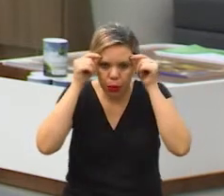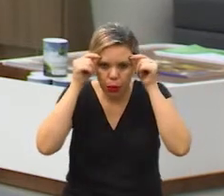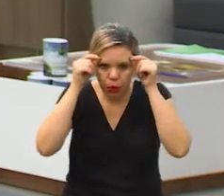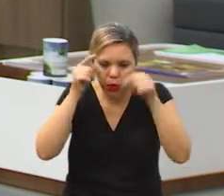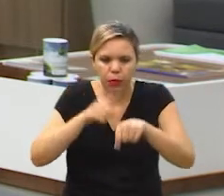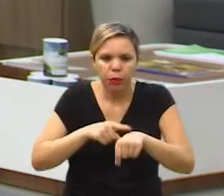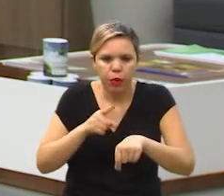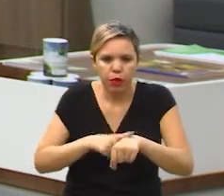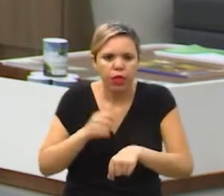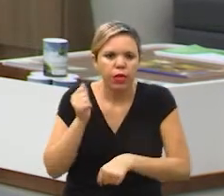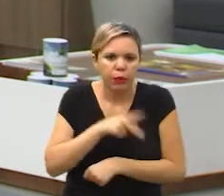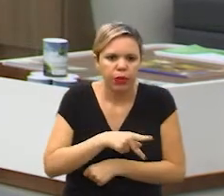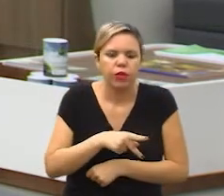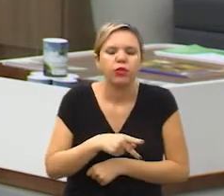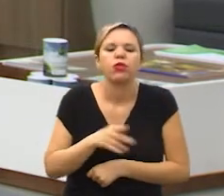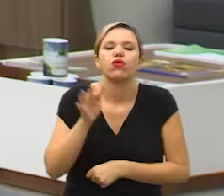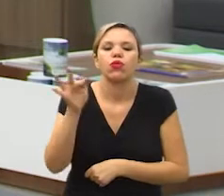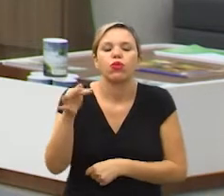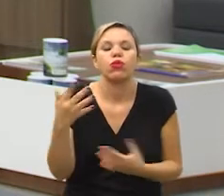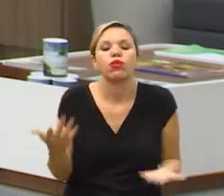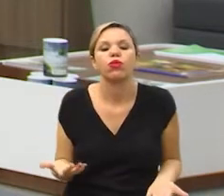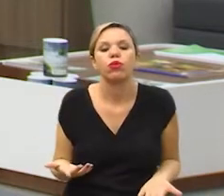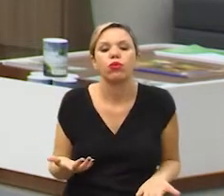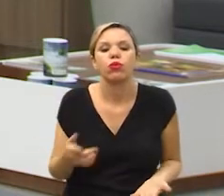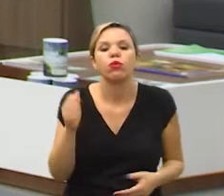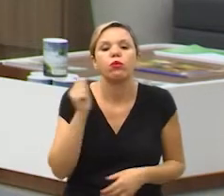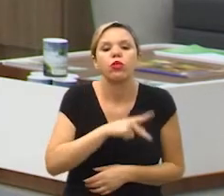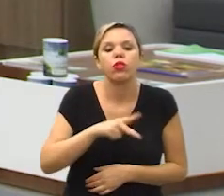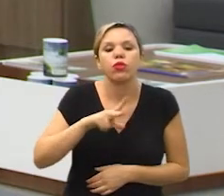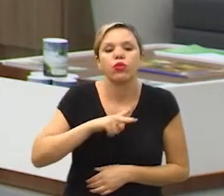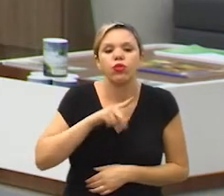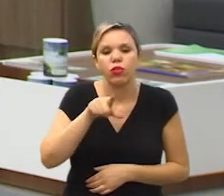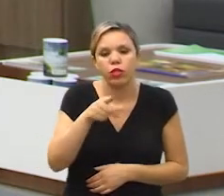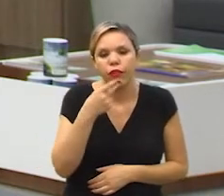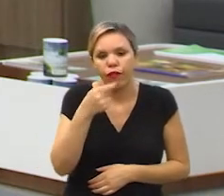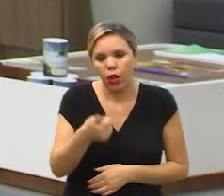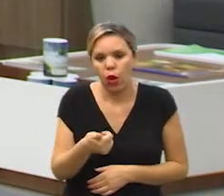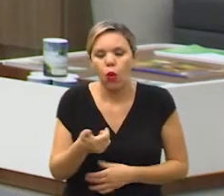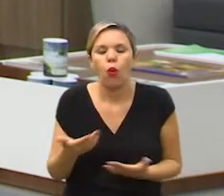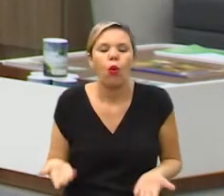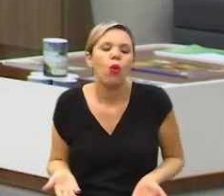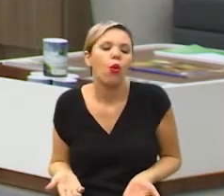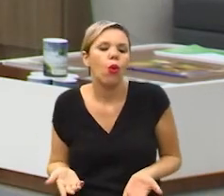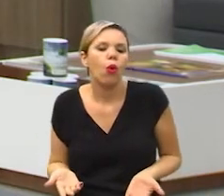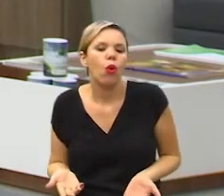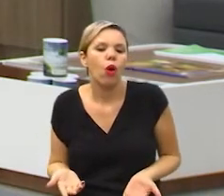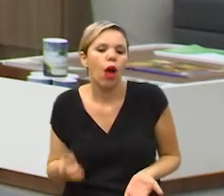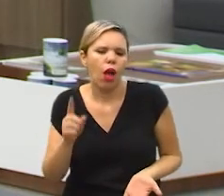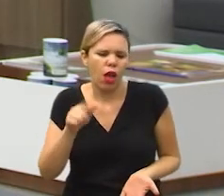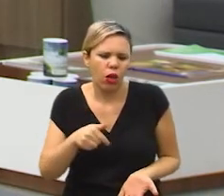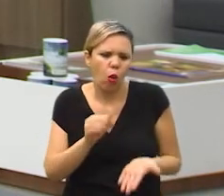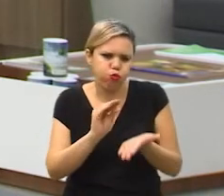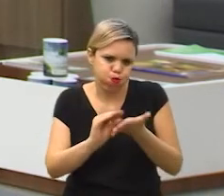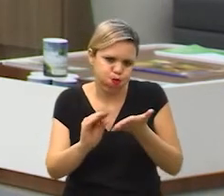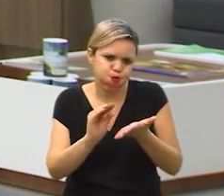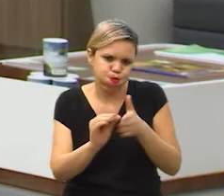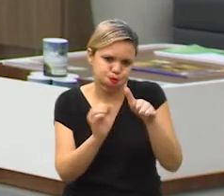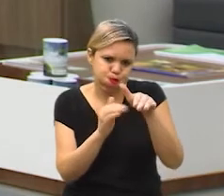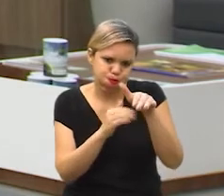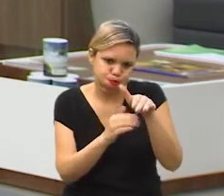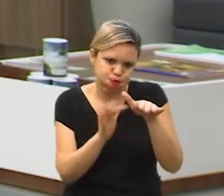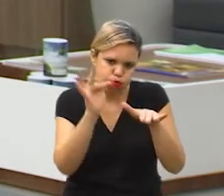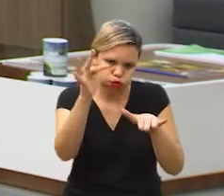no momento da sua aposentadoria. A previdência privada, que bom que você tocou nesse assunto, nada mais é do que um investimento para o